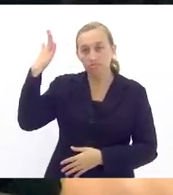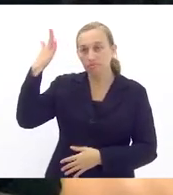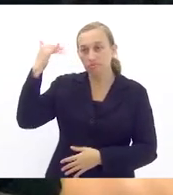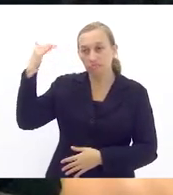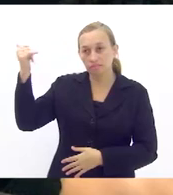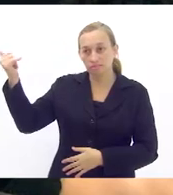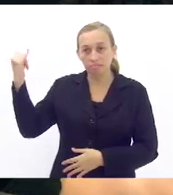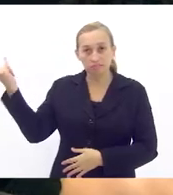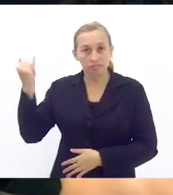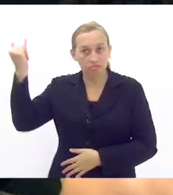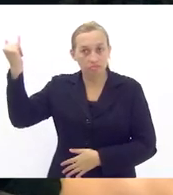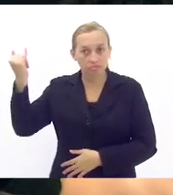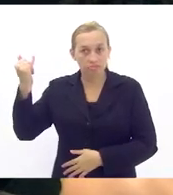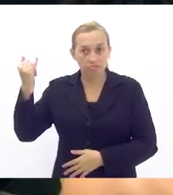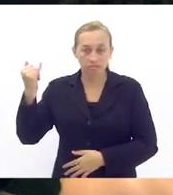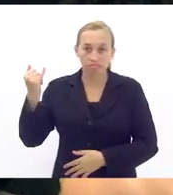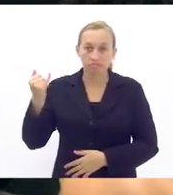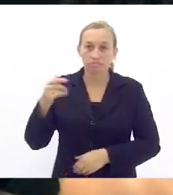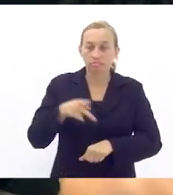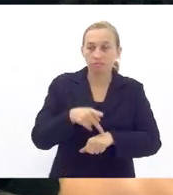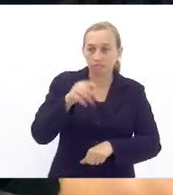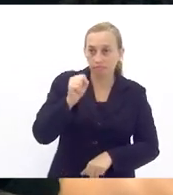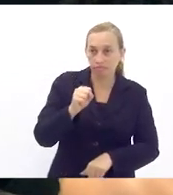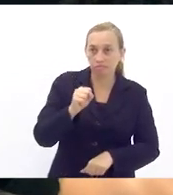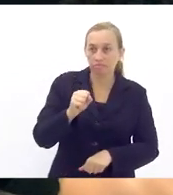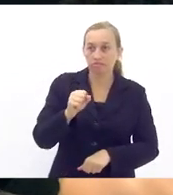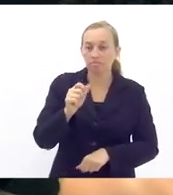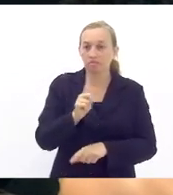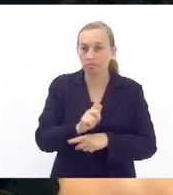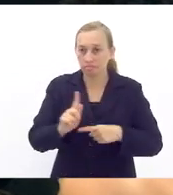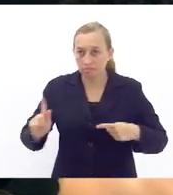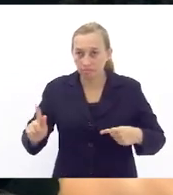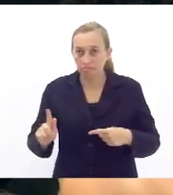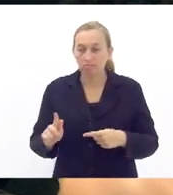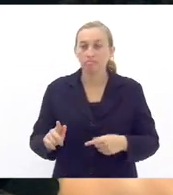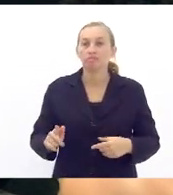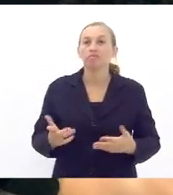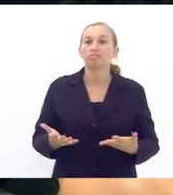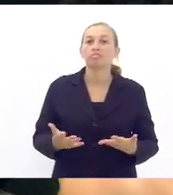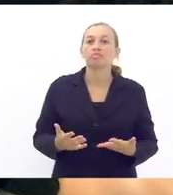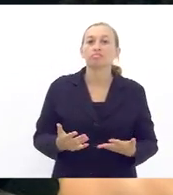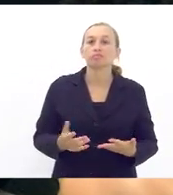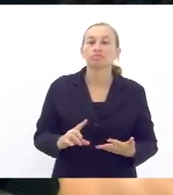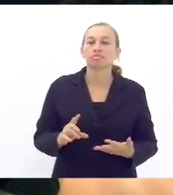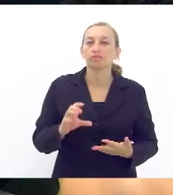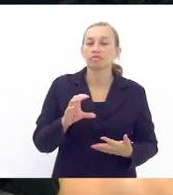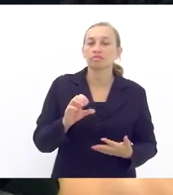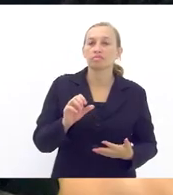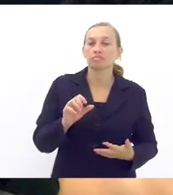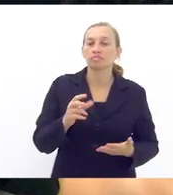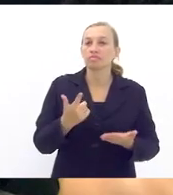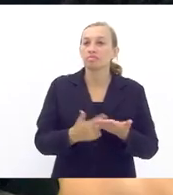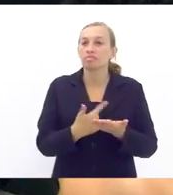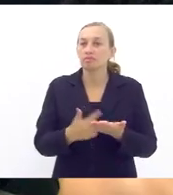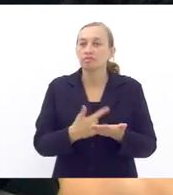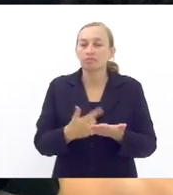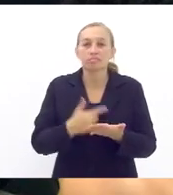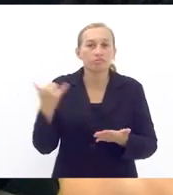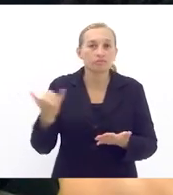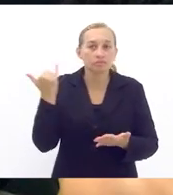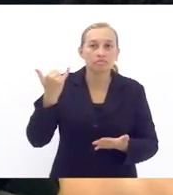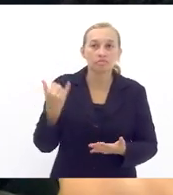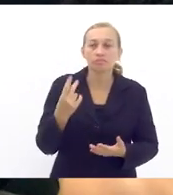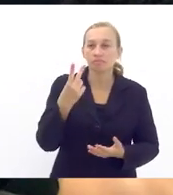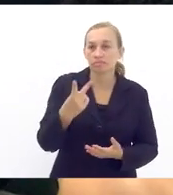inclusive para formação e nível de pós-graduação é que são acervo não só prioritariamente dois alunos